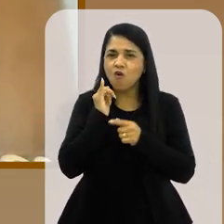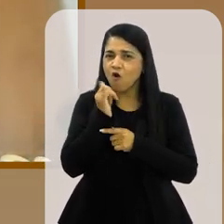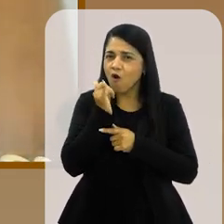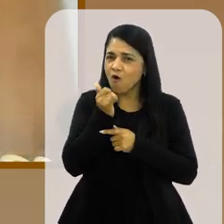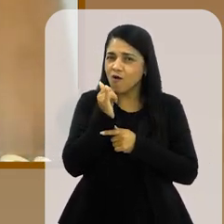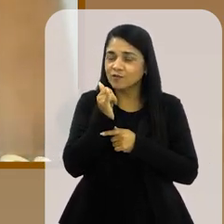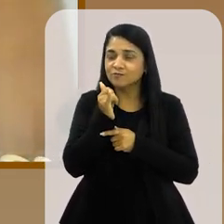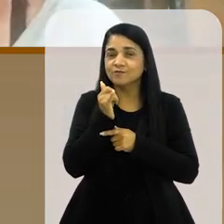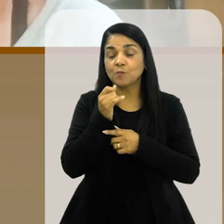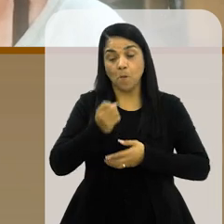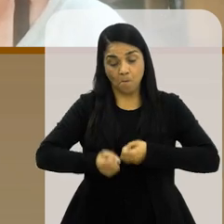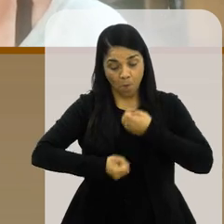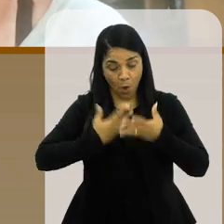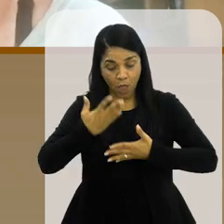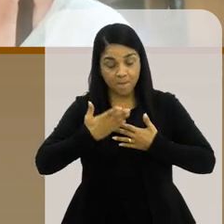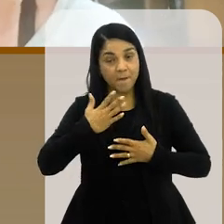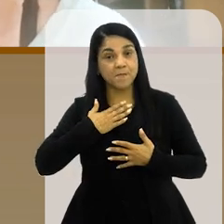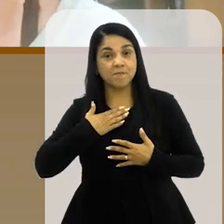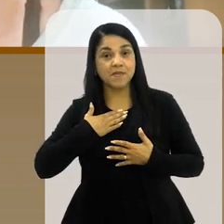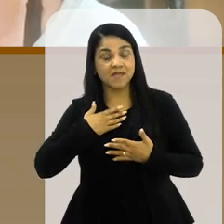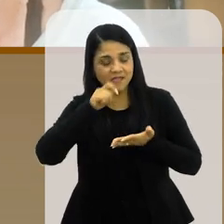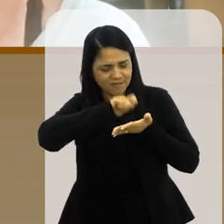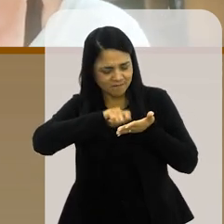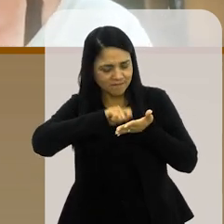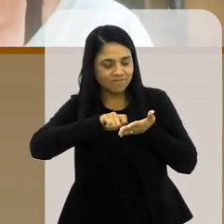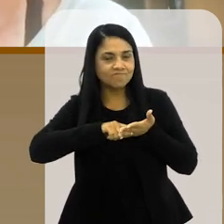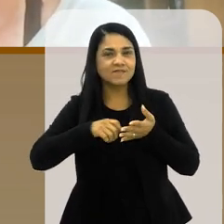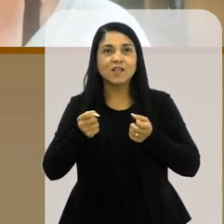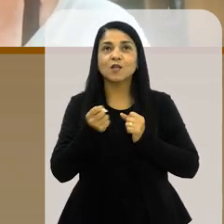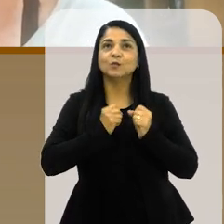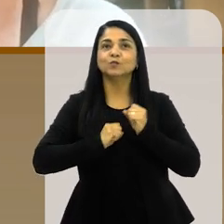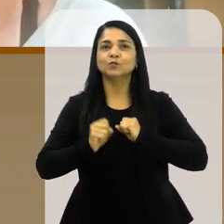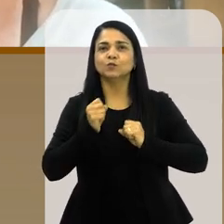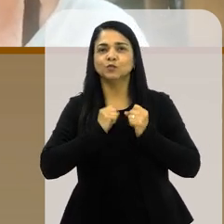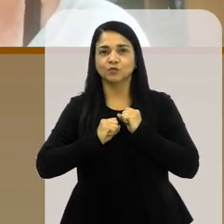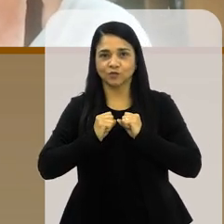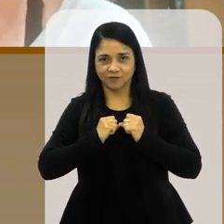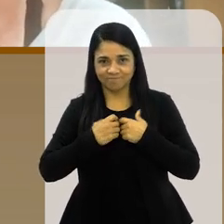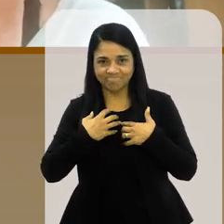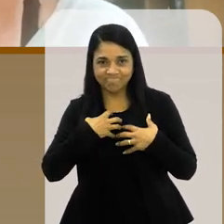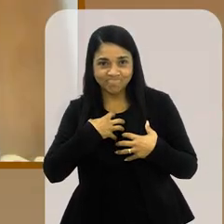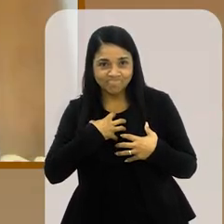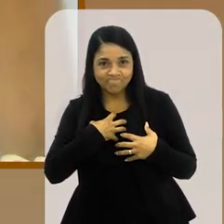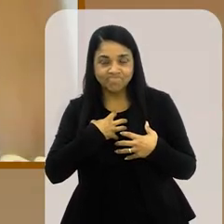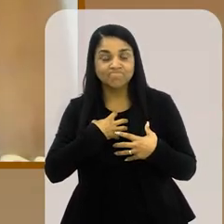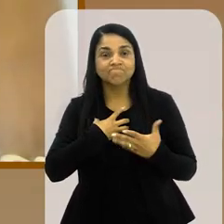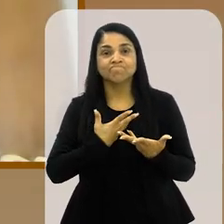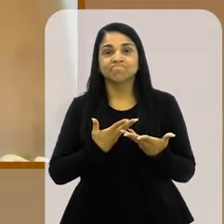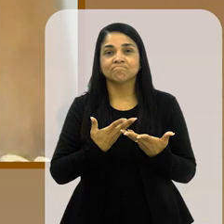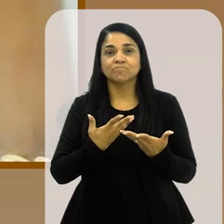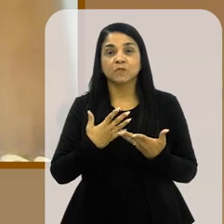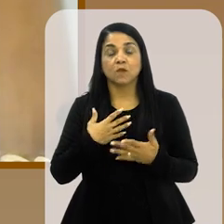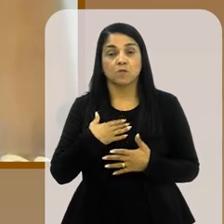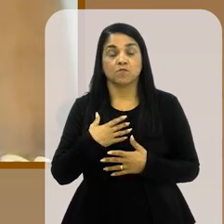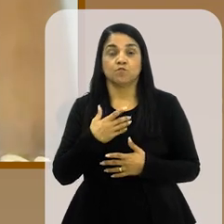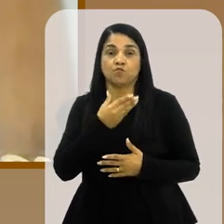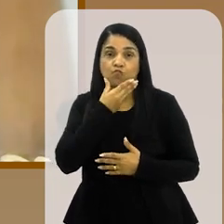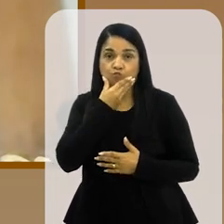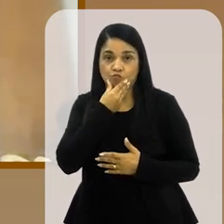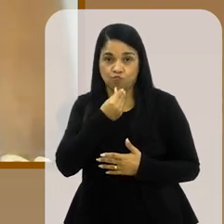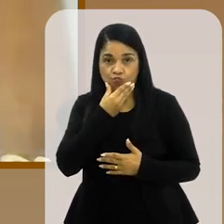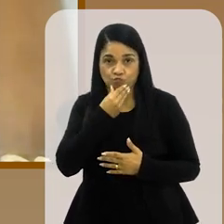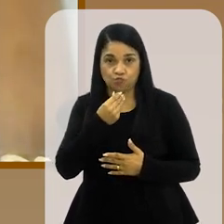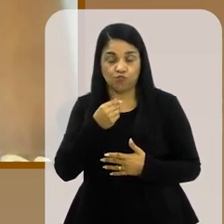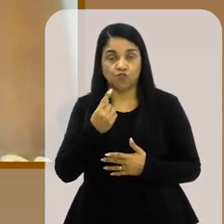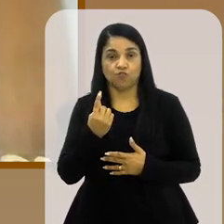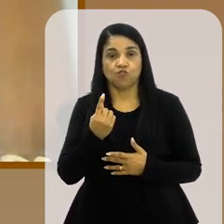poemas para mim, porque eram angustiados. E então, meu filho André, que tinha